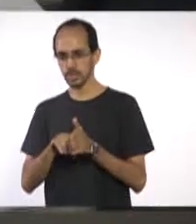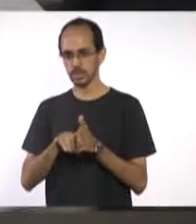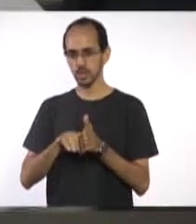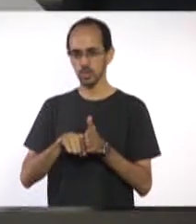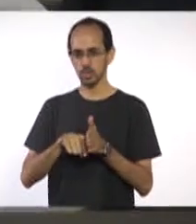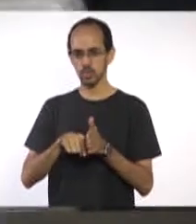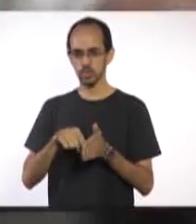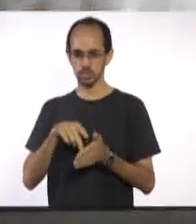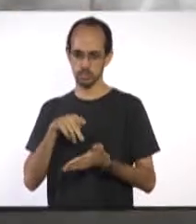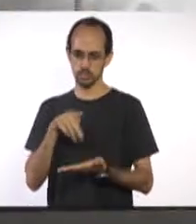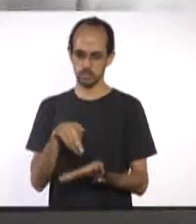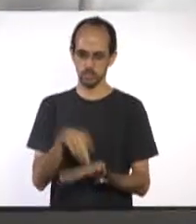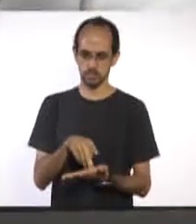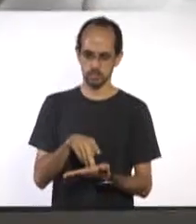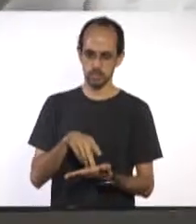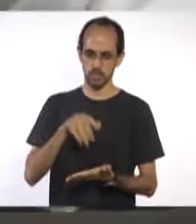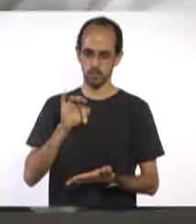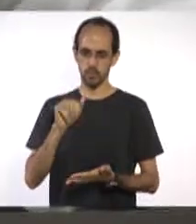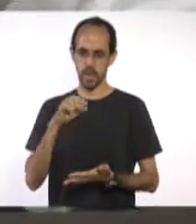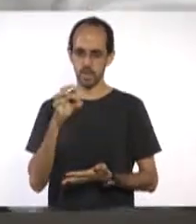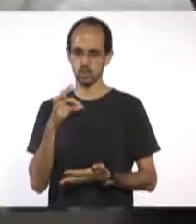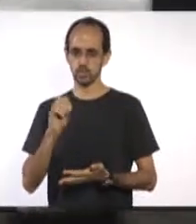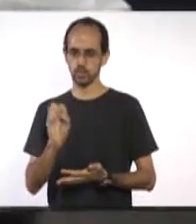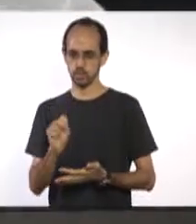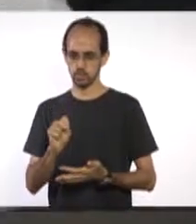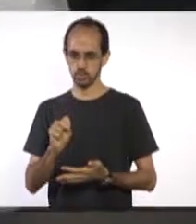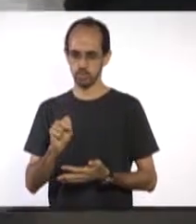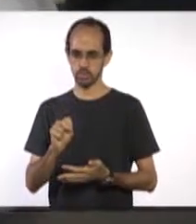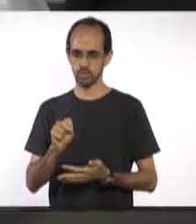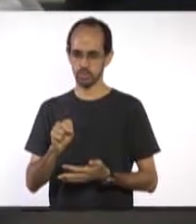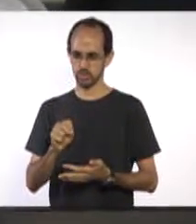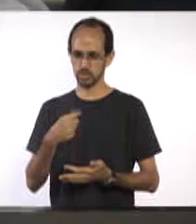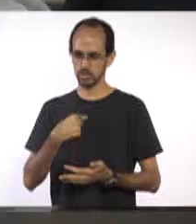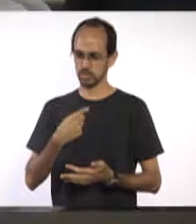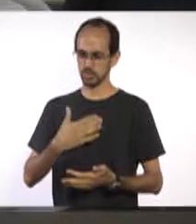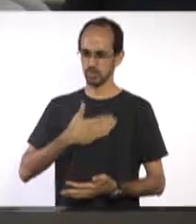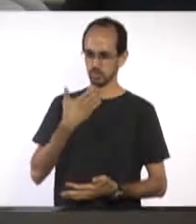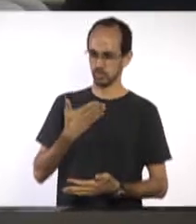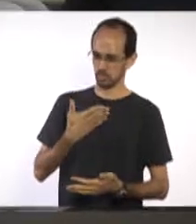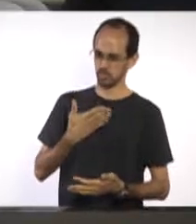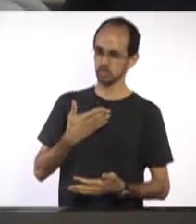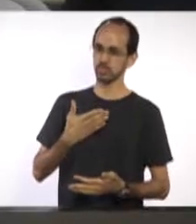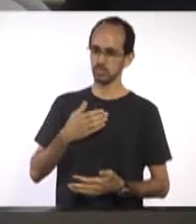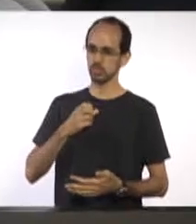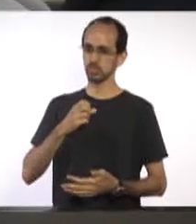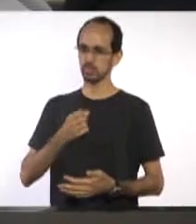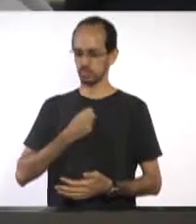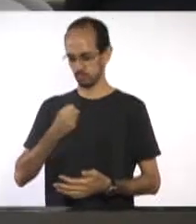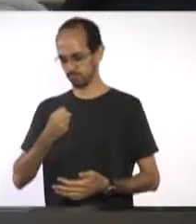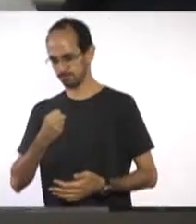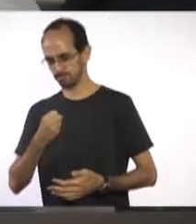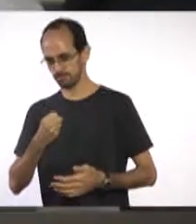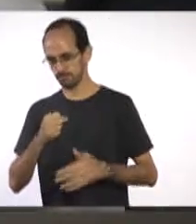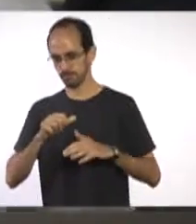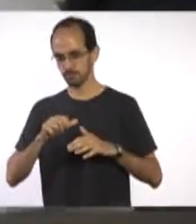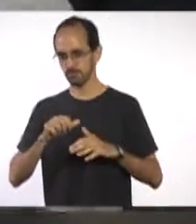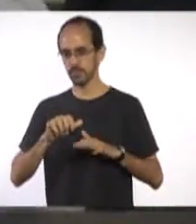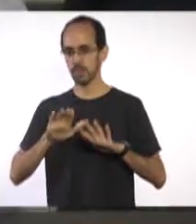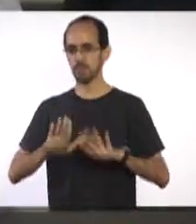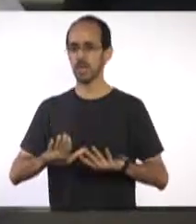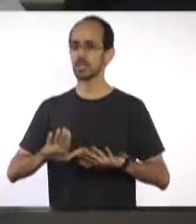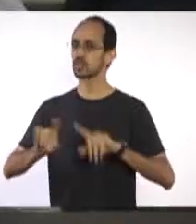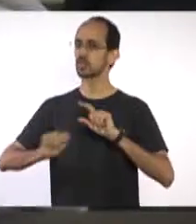seguinte: embora seja estarrecedor, nobre deputado Valdec, mas há